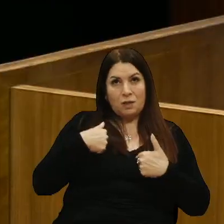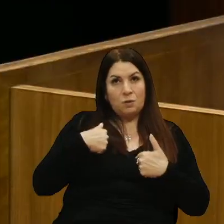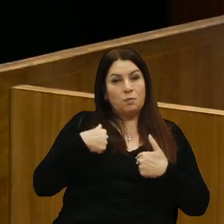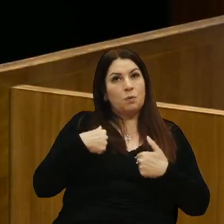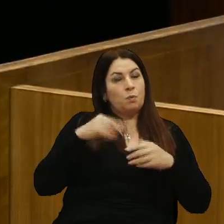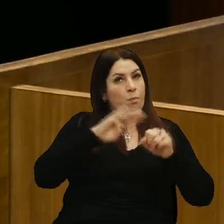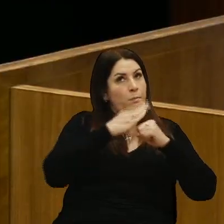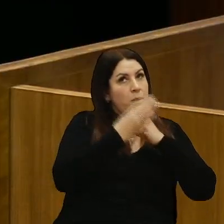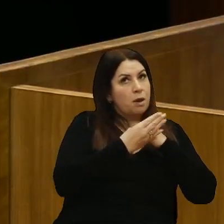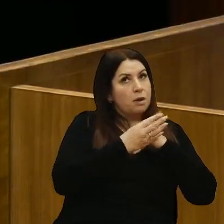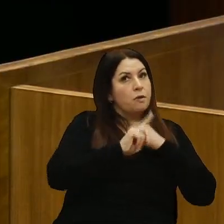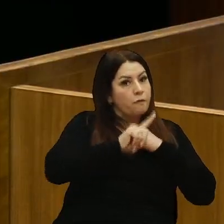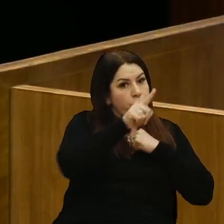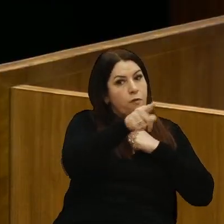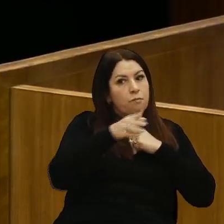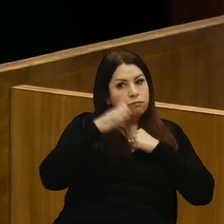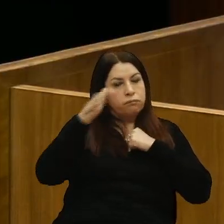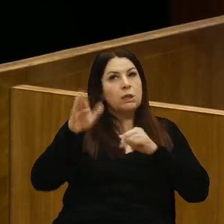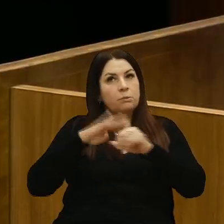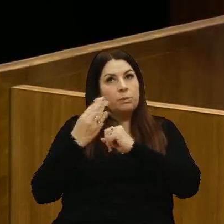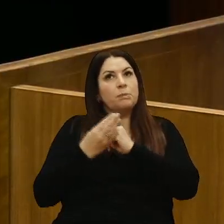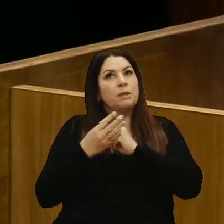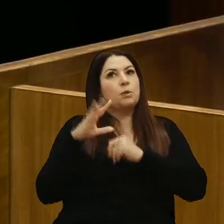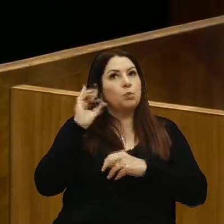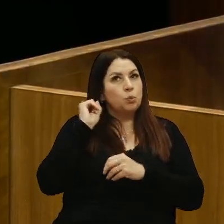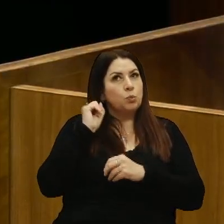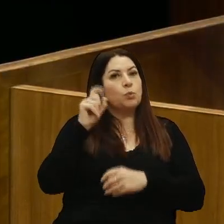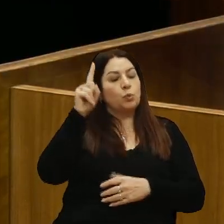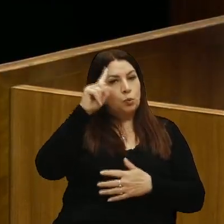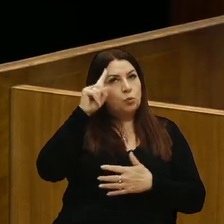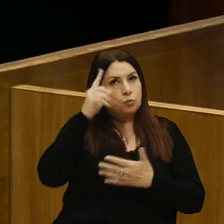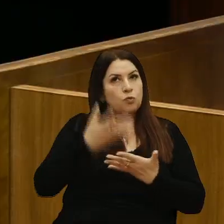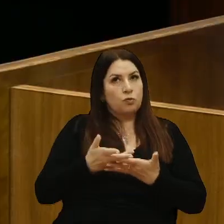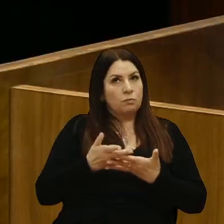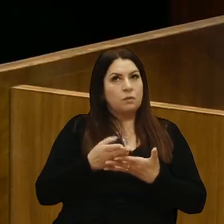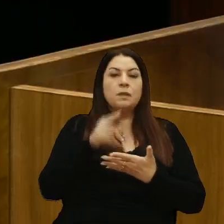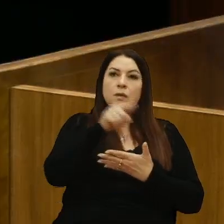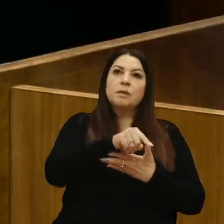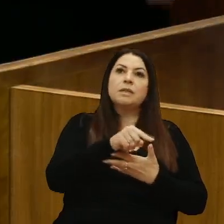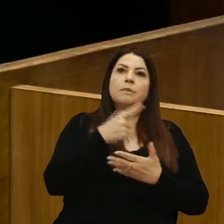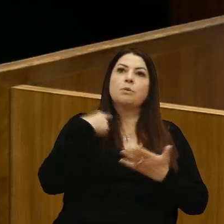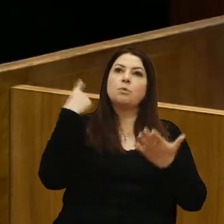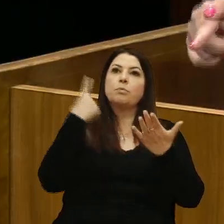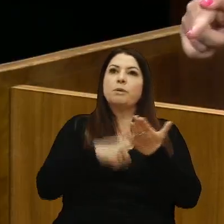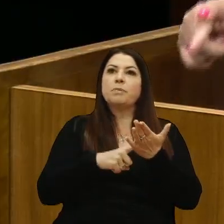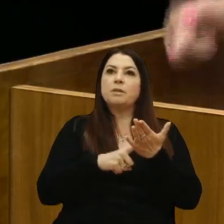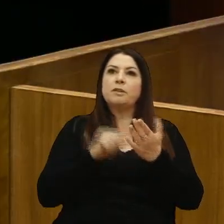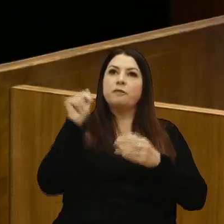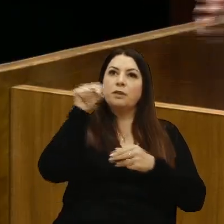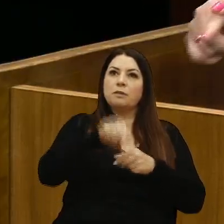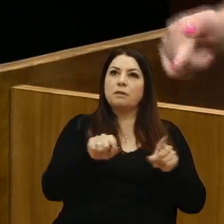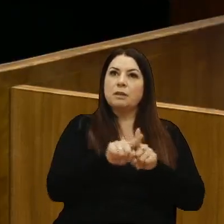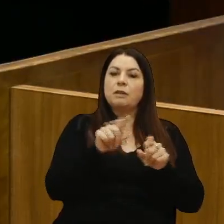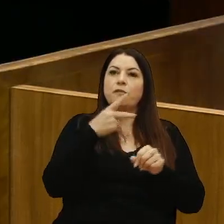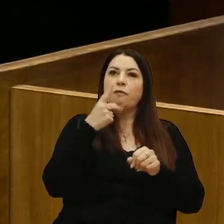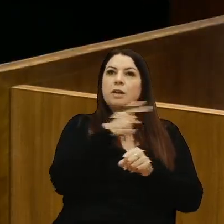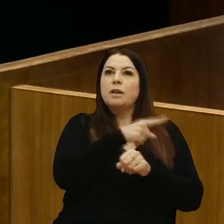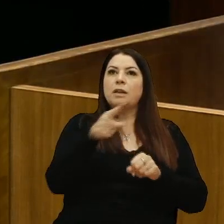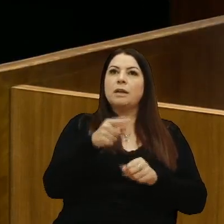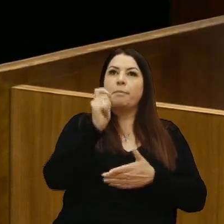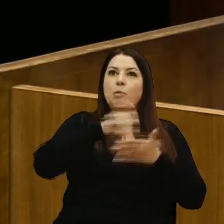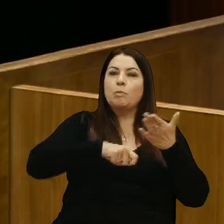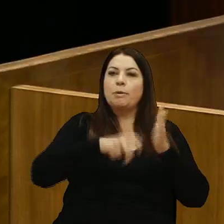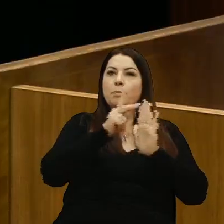bairro, eu vou para os bairros. E é isso que eu escuto todos os dias. E é esse o meu compromisso, de vir aqui falar,